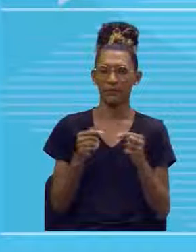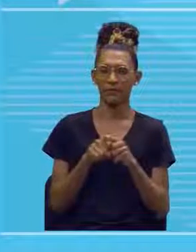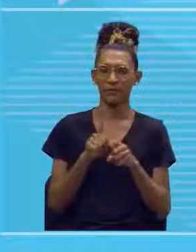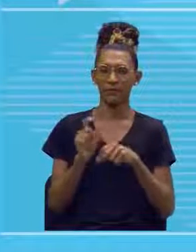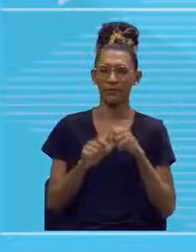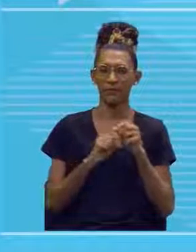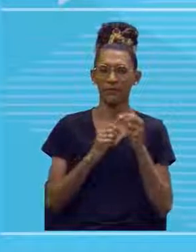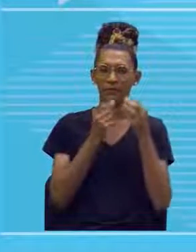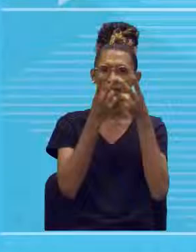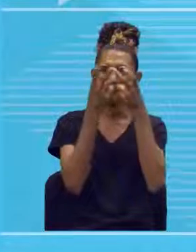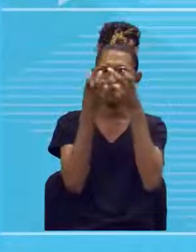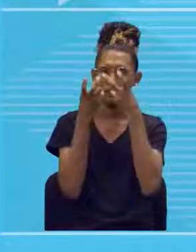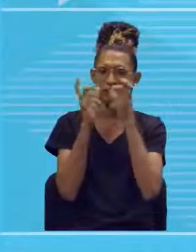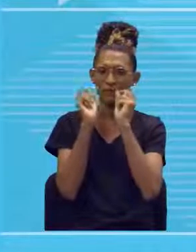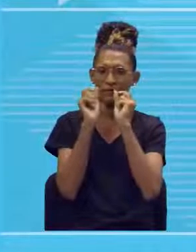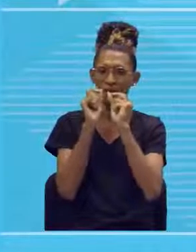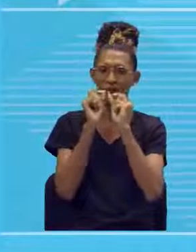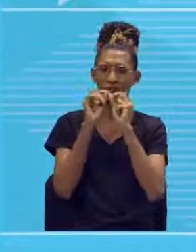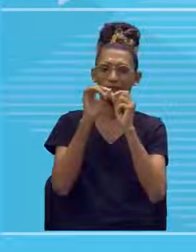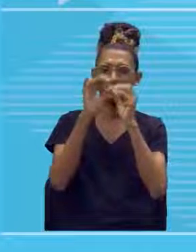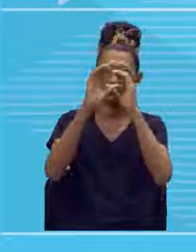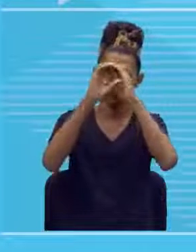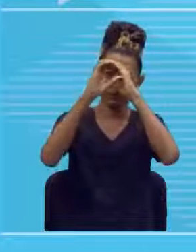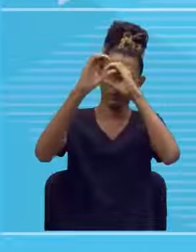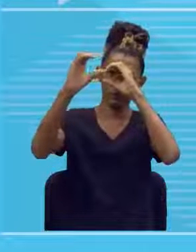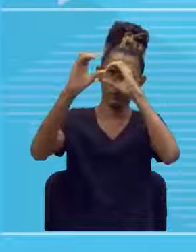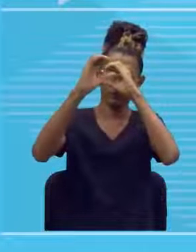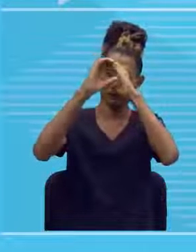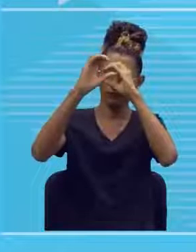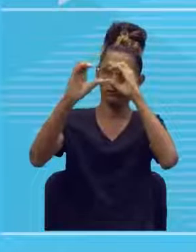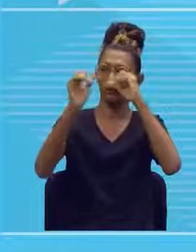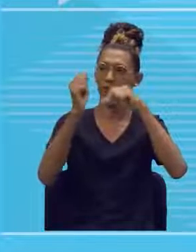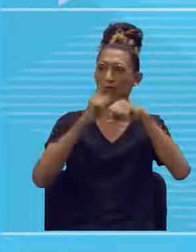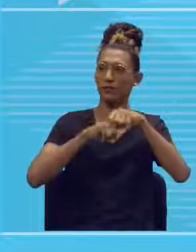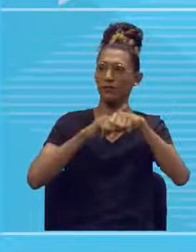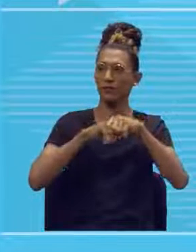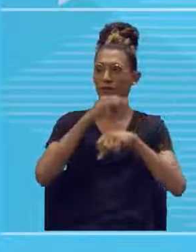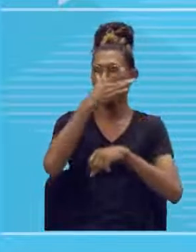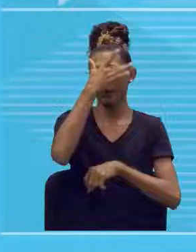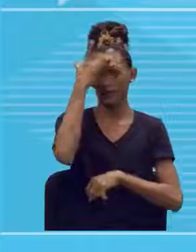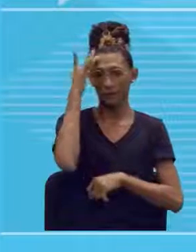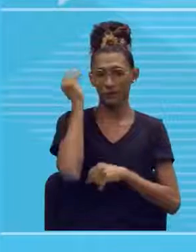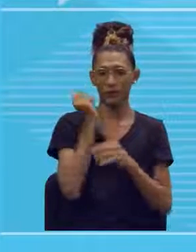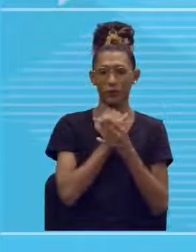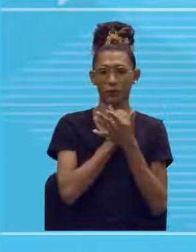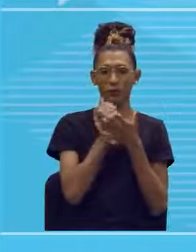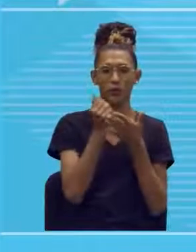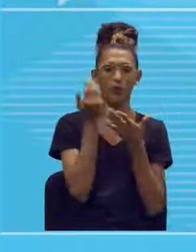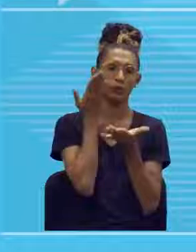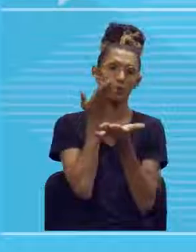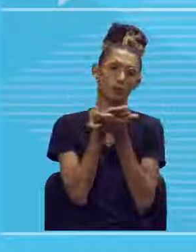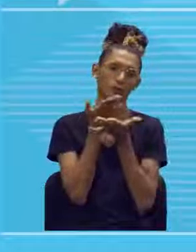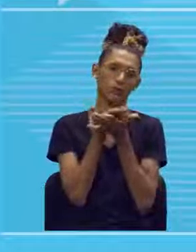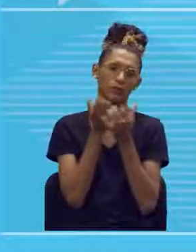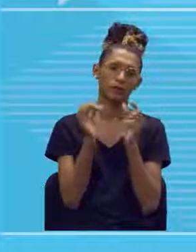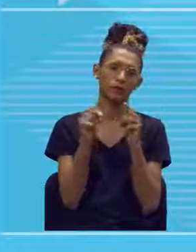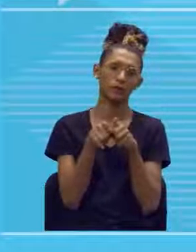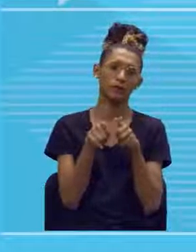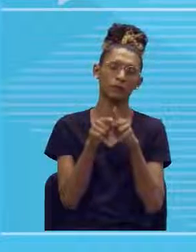os astros em determinado momento o ser humano passou também a estudá-los e